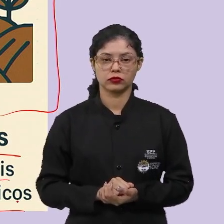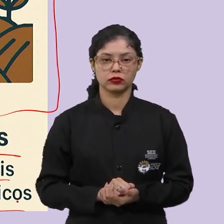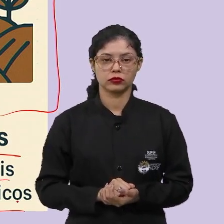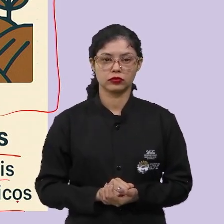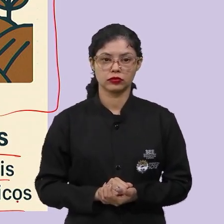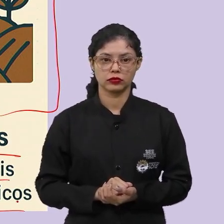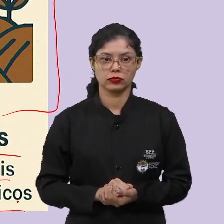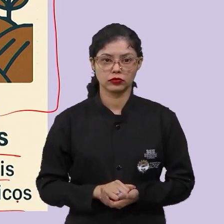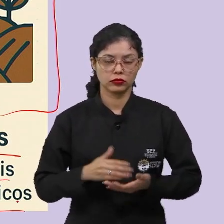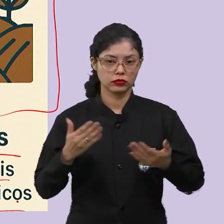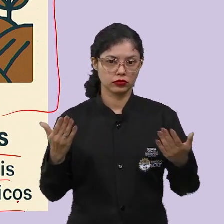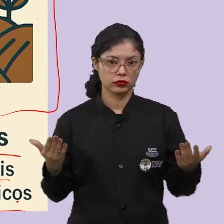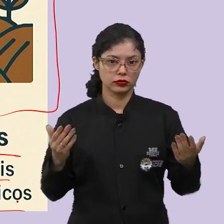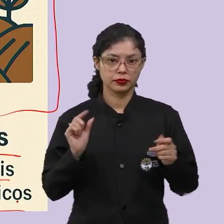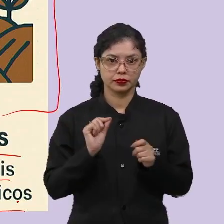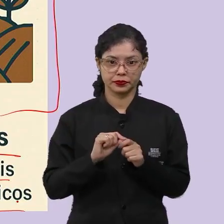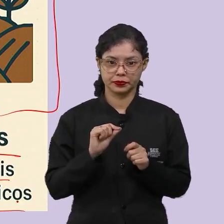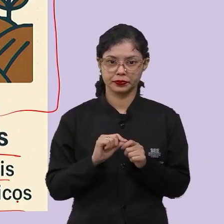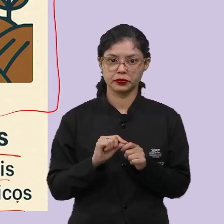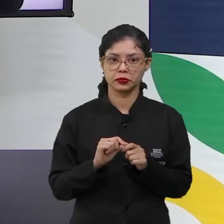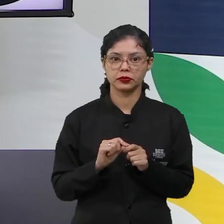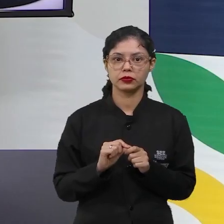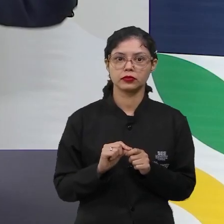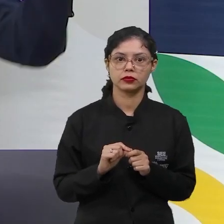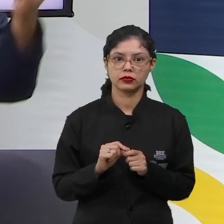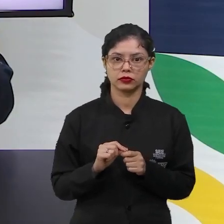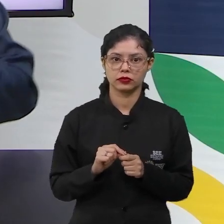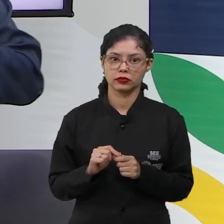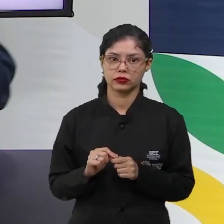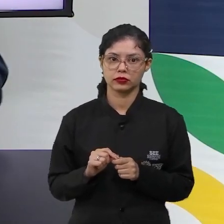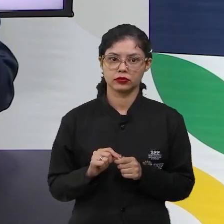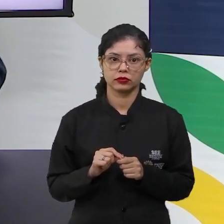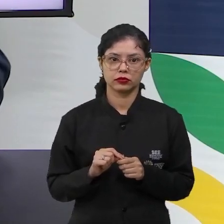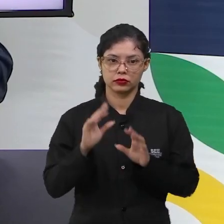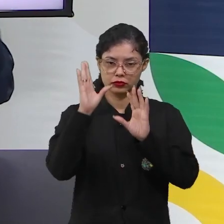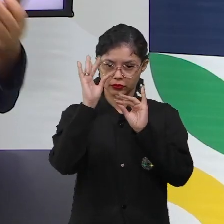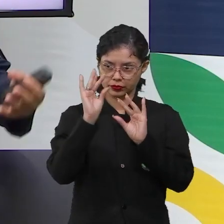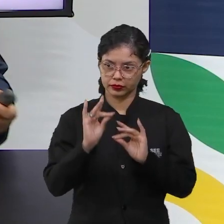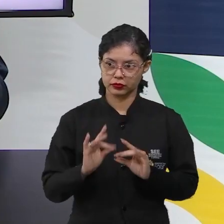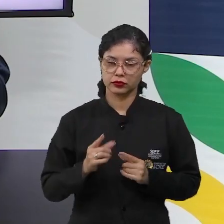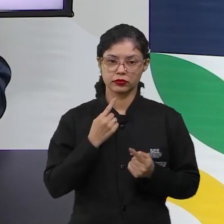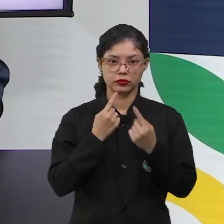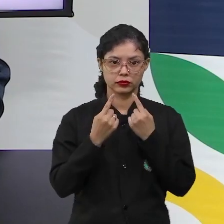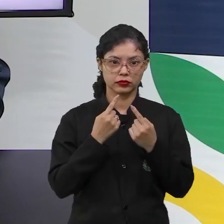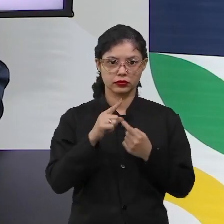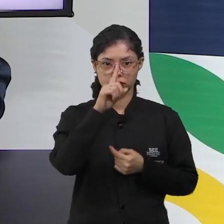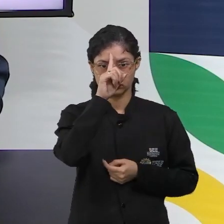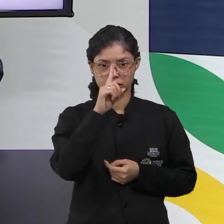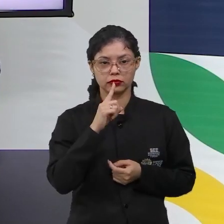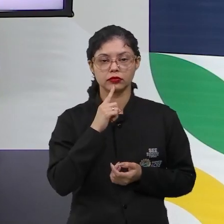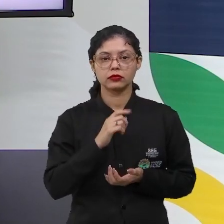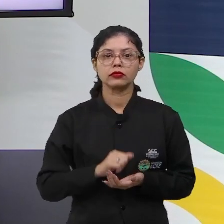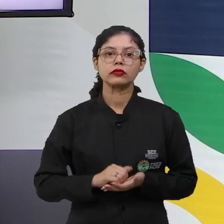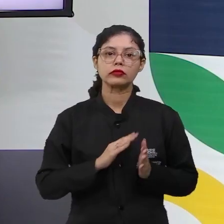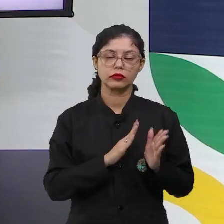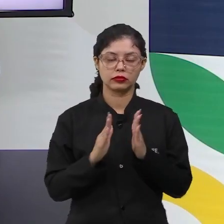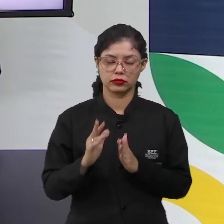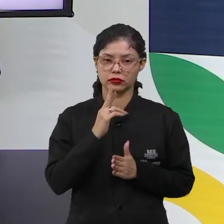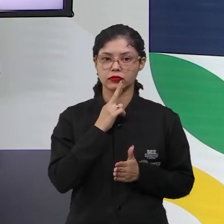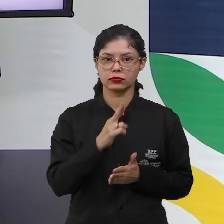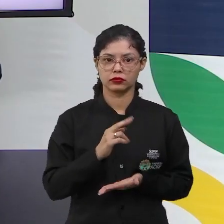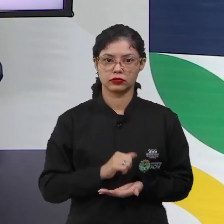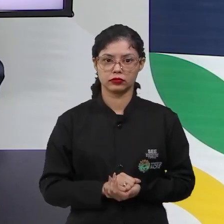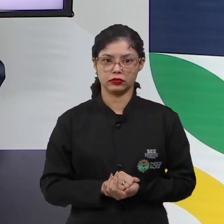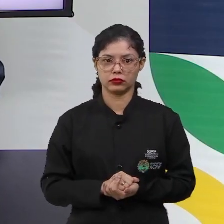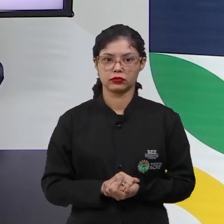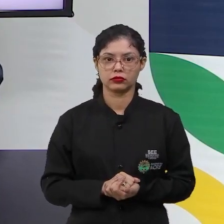agrotóxicos. Então, fizemos uma bela aí, discussão sobre essa imagem e a partir de agora